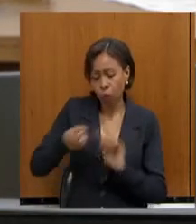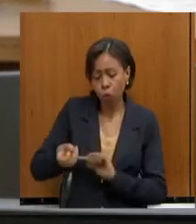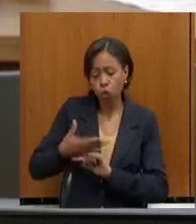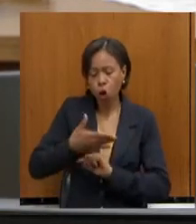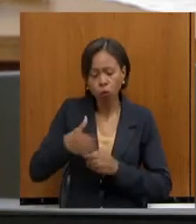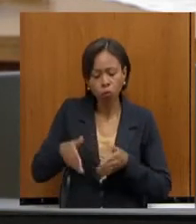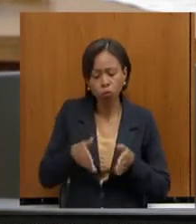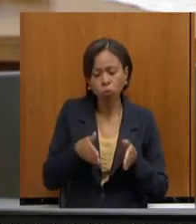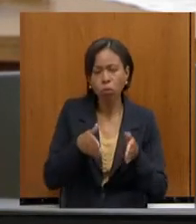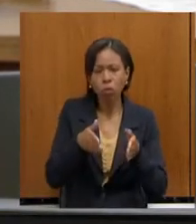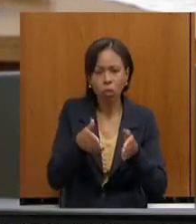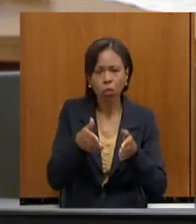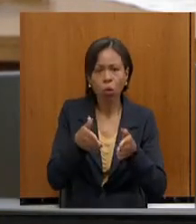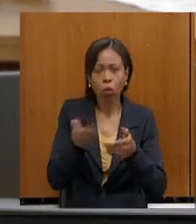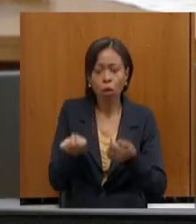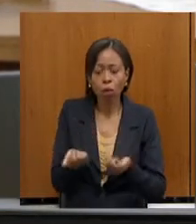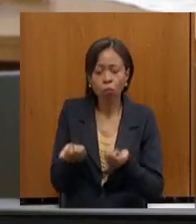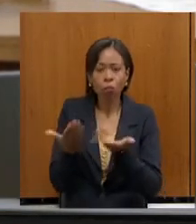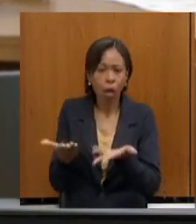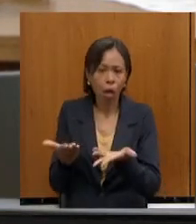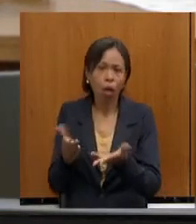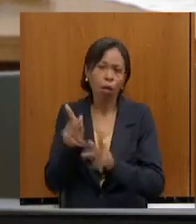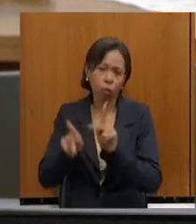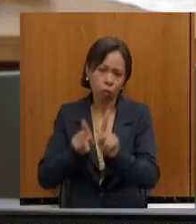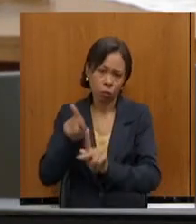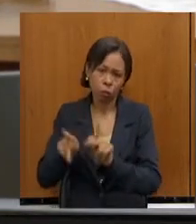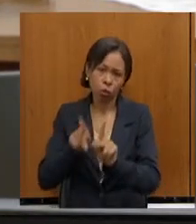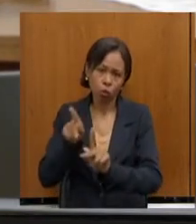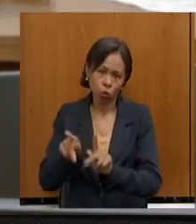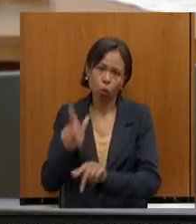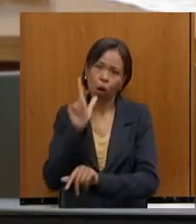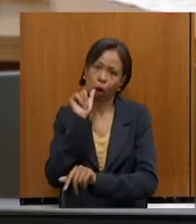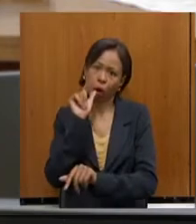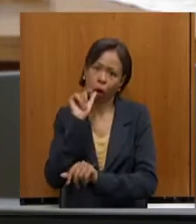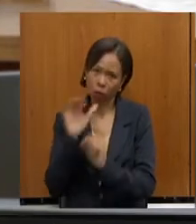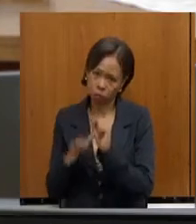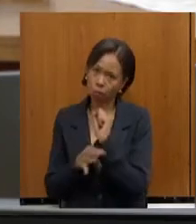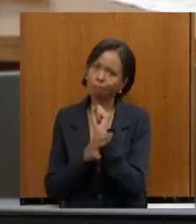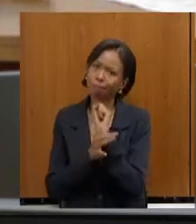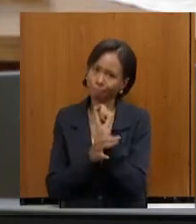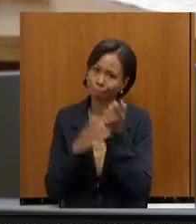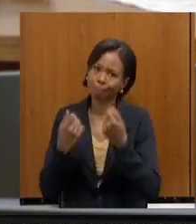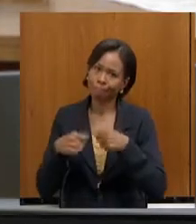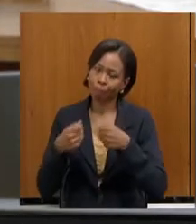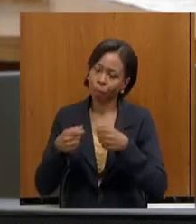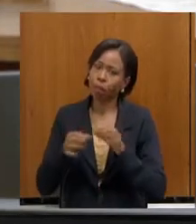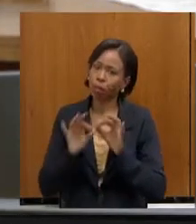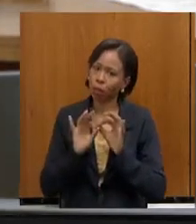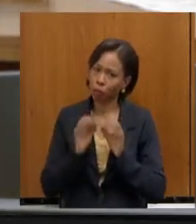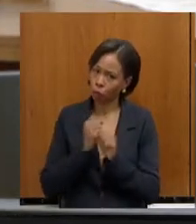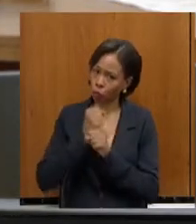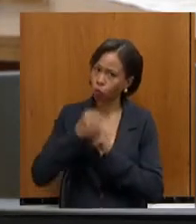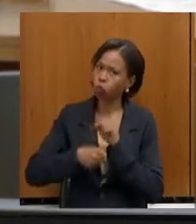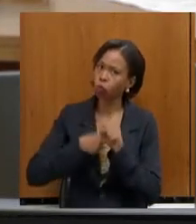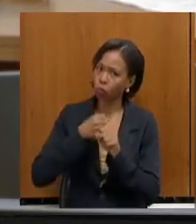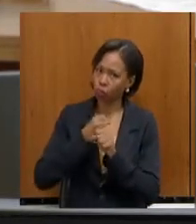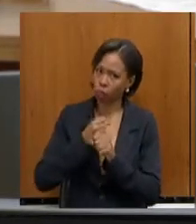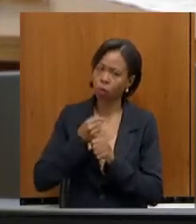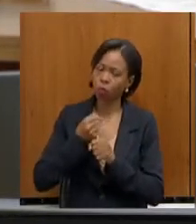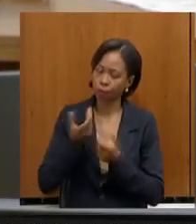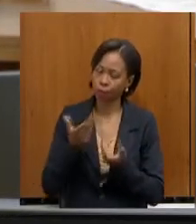e de a população é a segurança a longo prazo especialmente para o abastecimento público